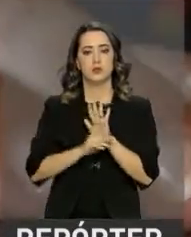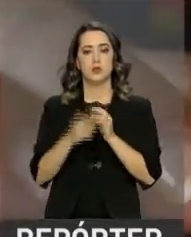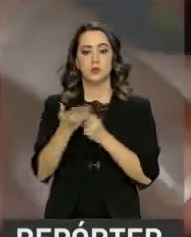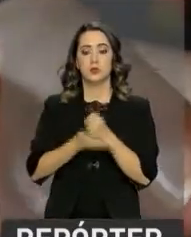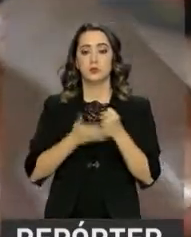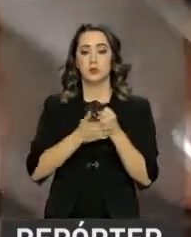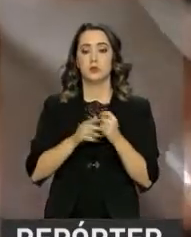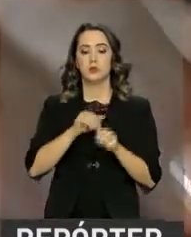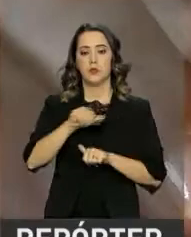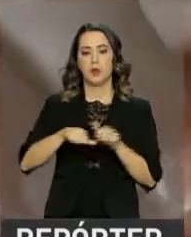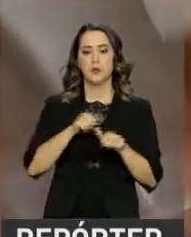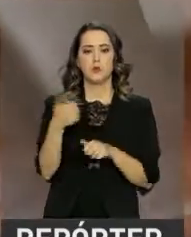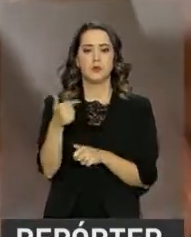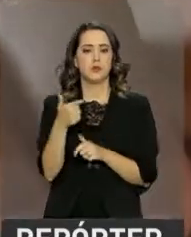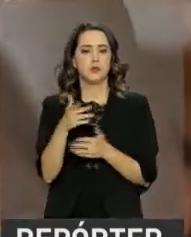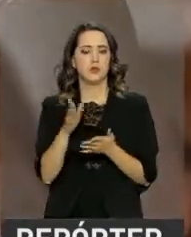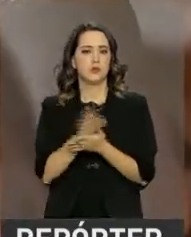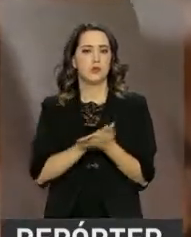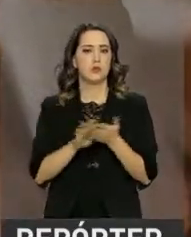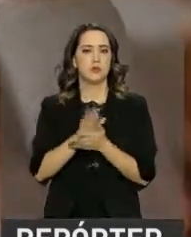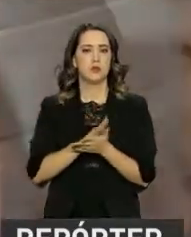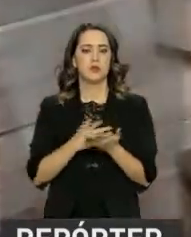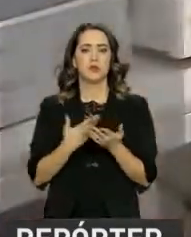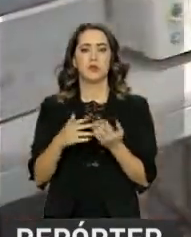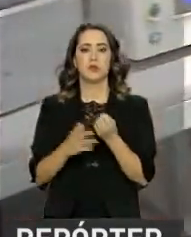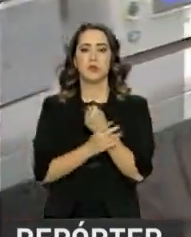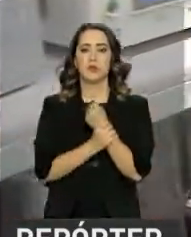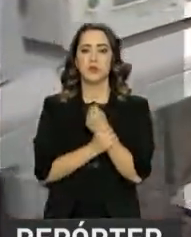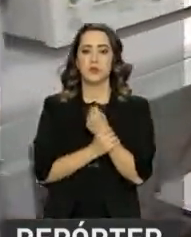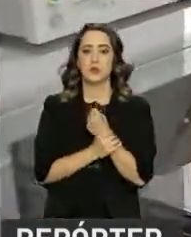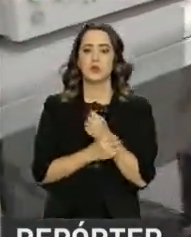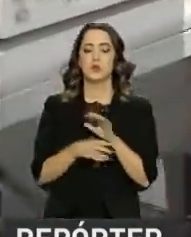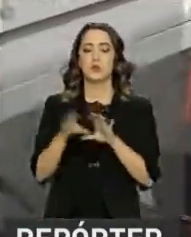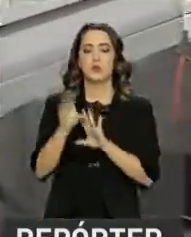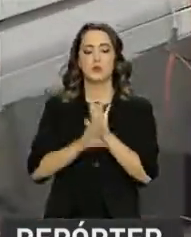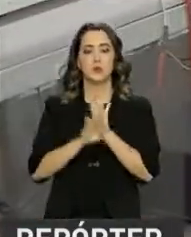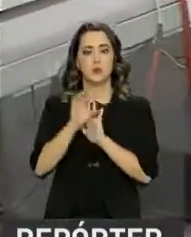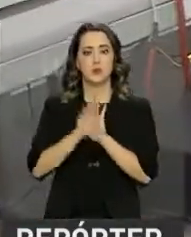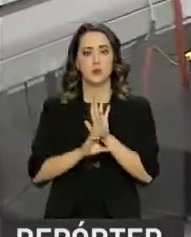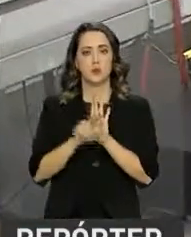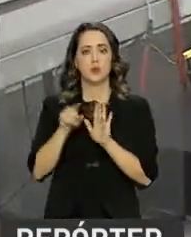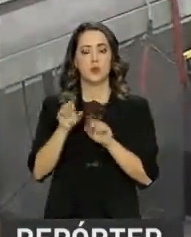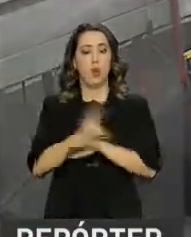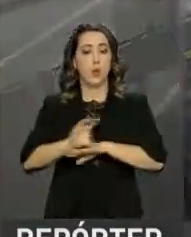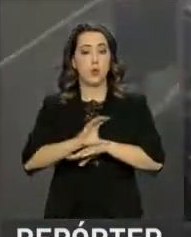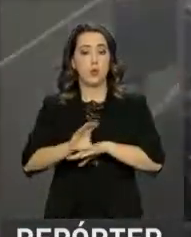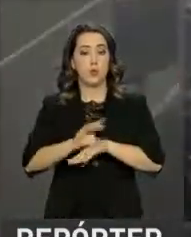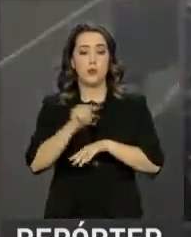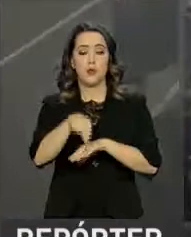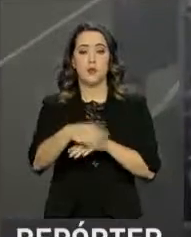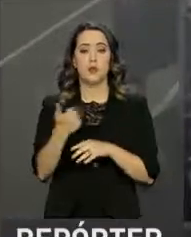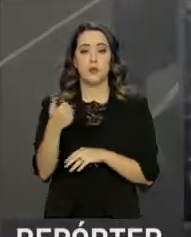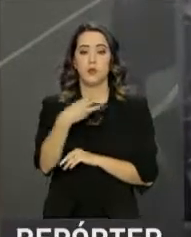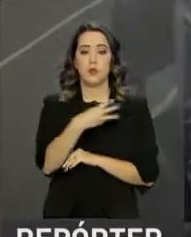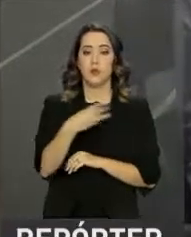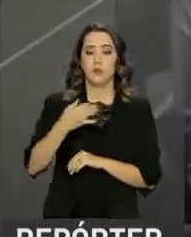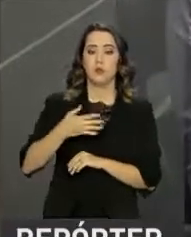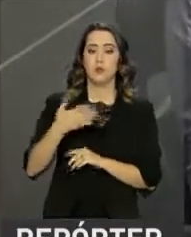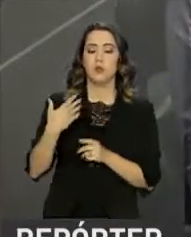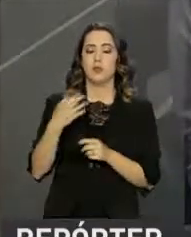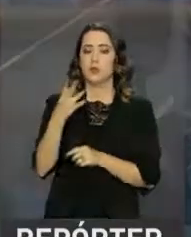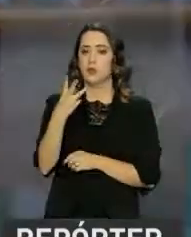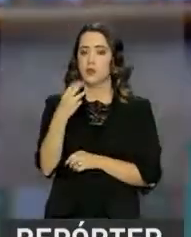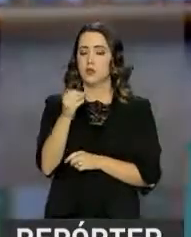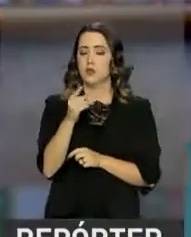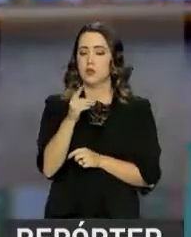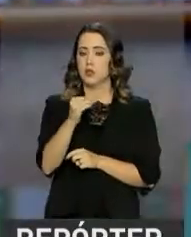As mudanças não mexeram no que está assegurado pela Constituição, como o 13º e 30 dias de